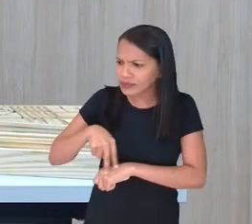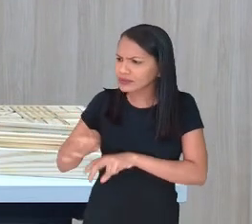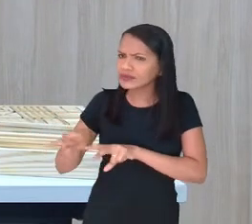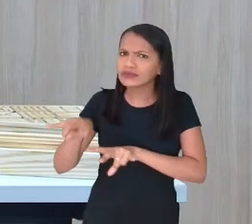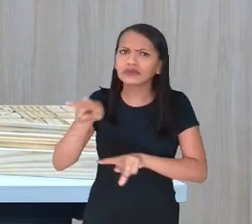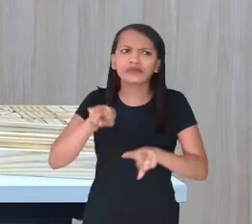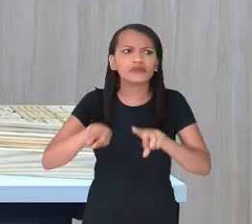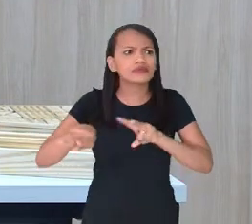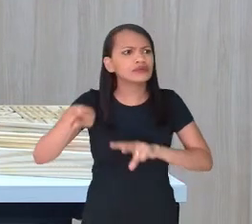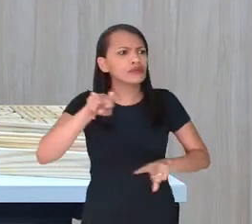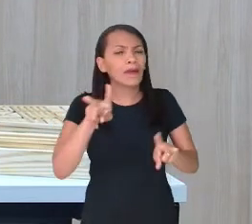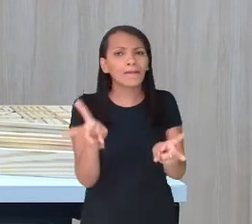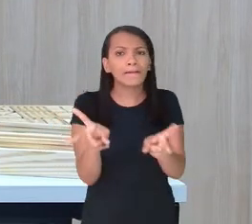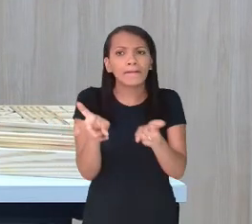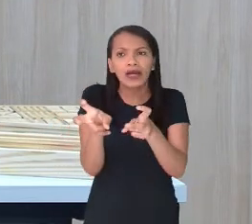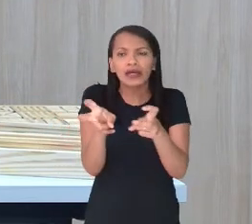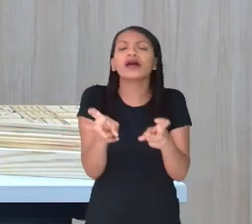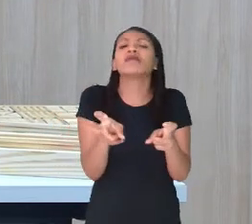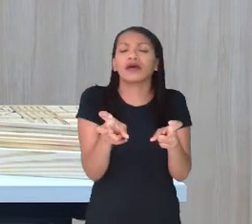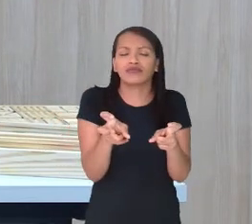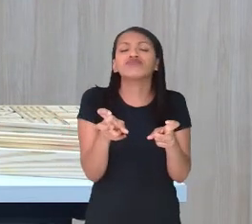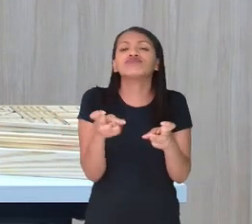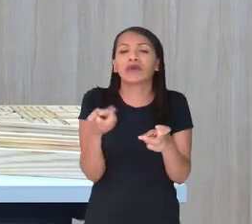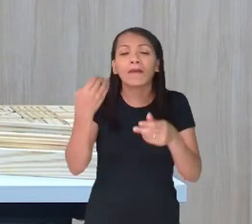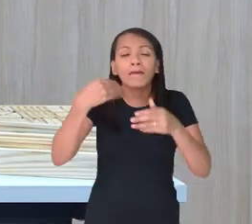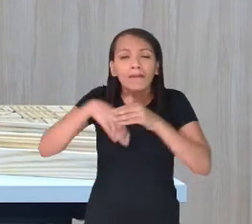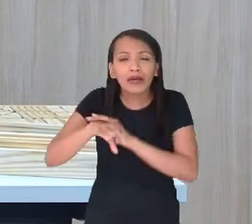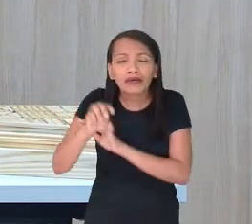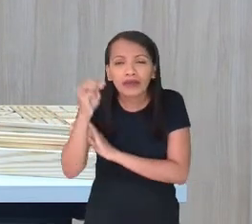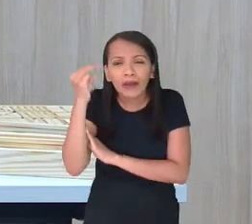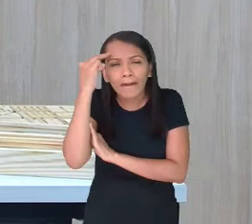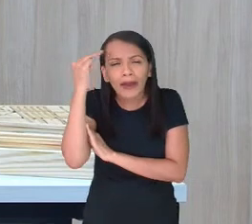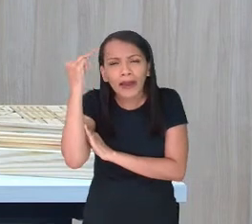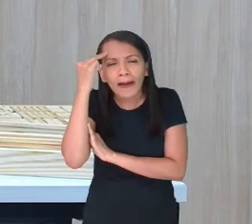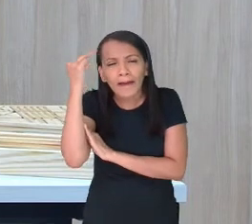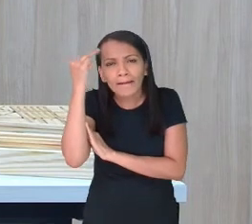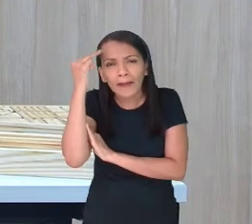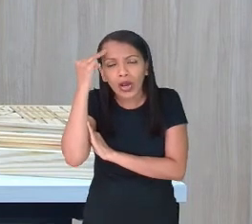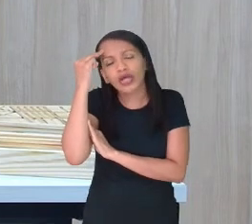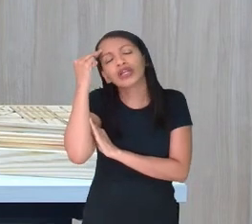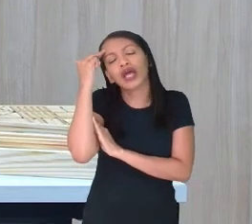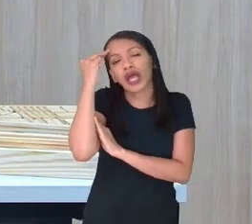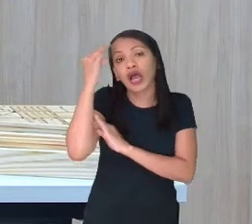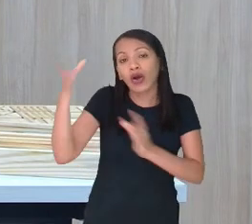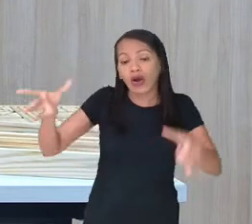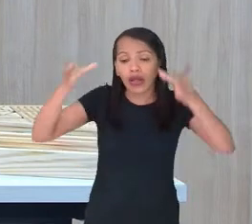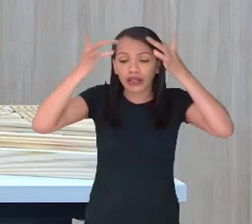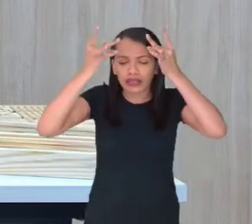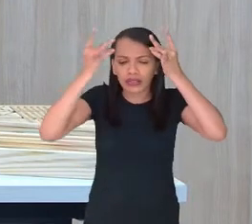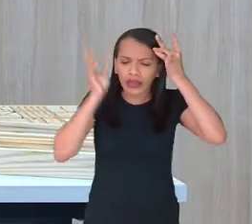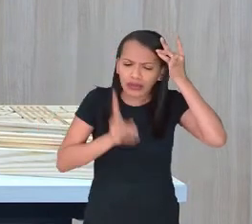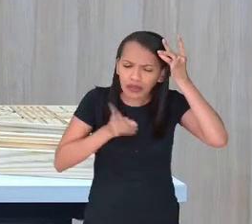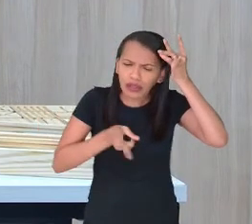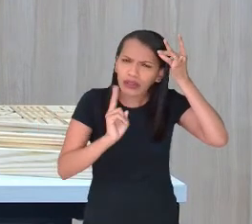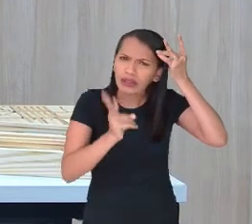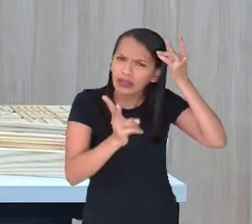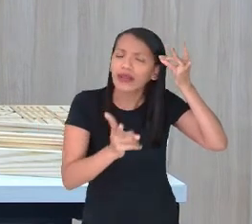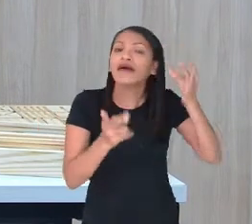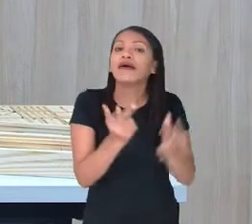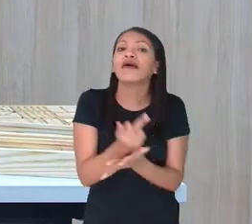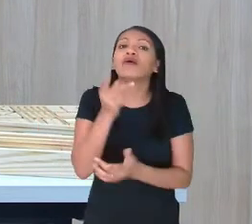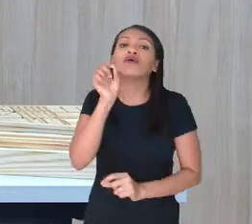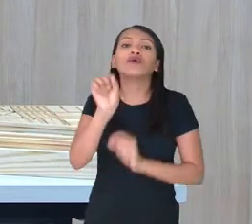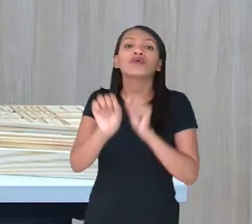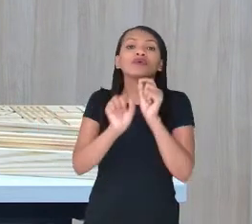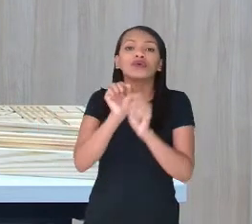ela vai ser armazenada numa memória a longo prazo, não é? E ali acontece